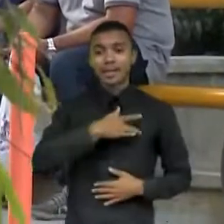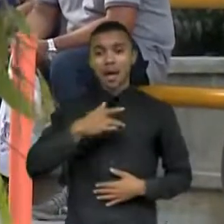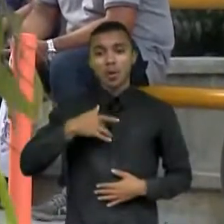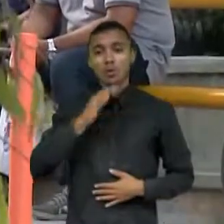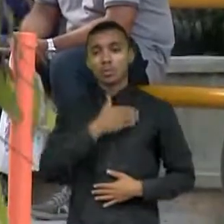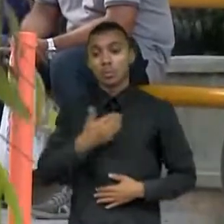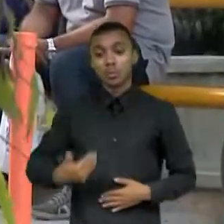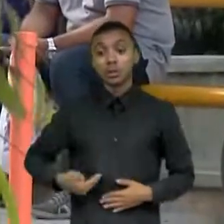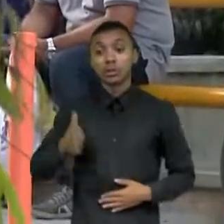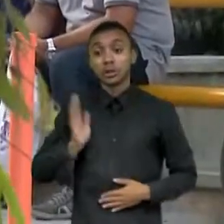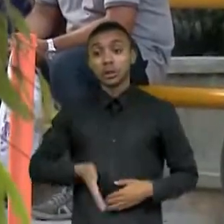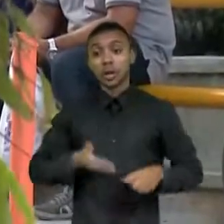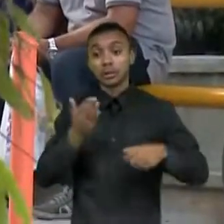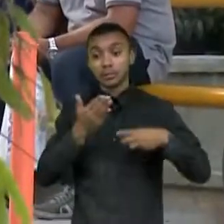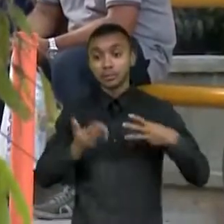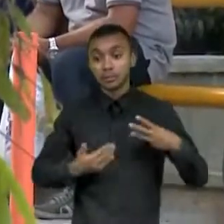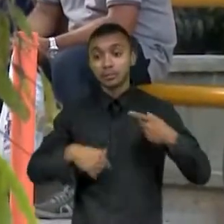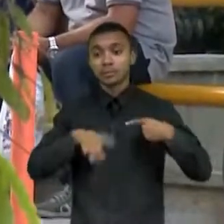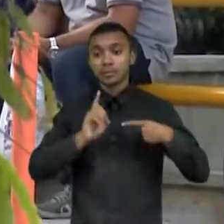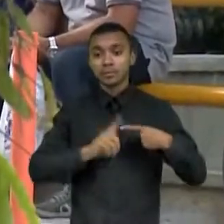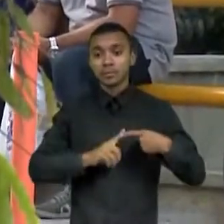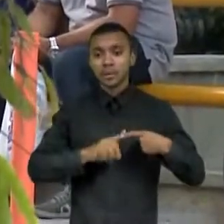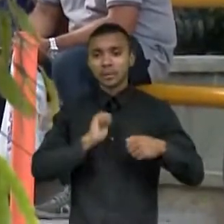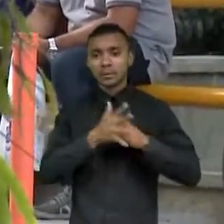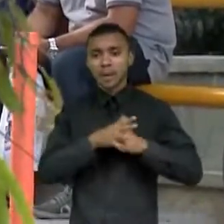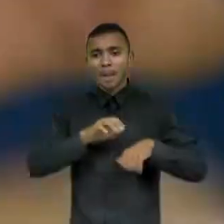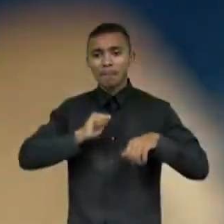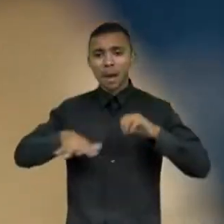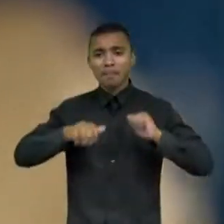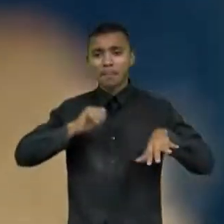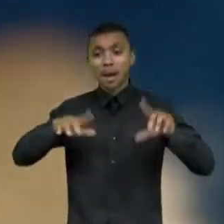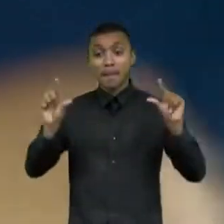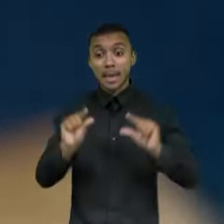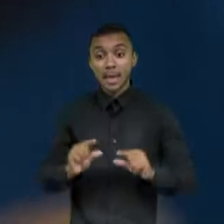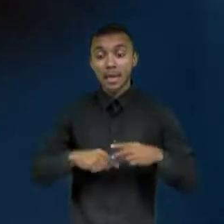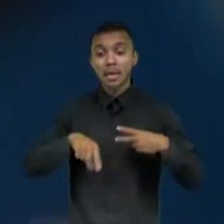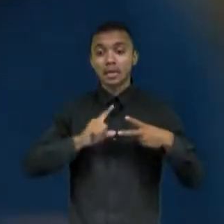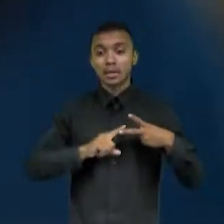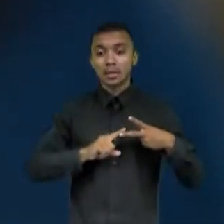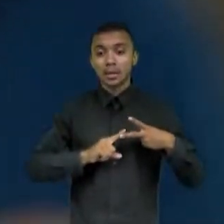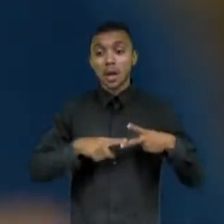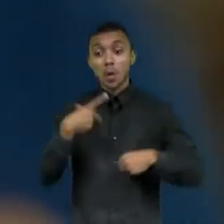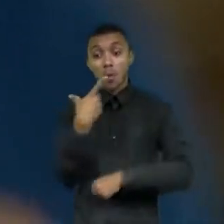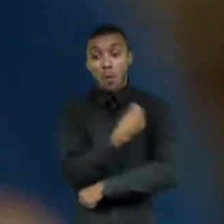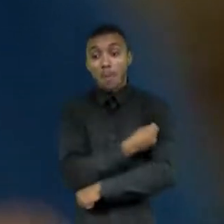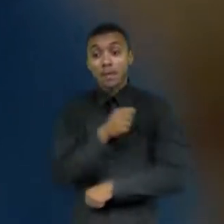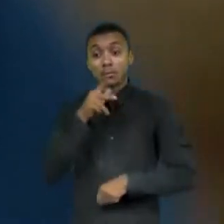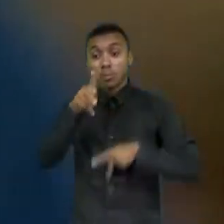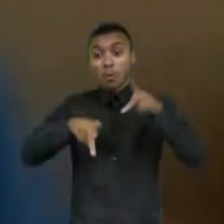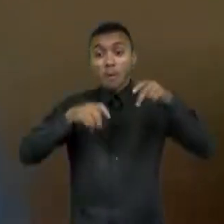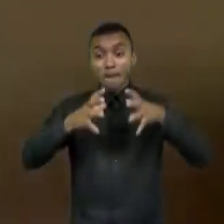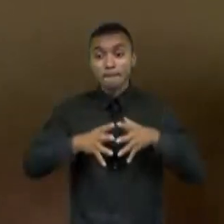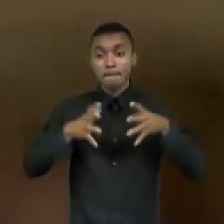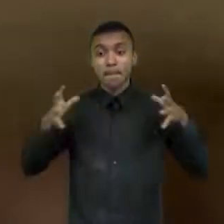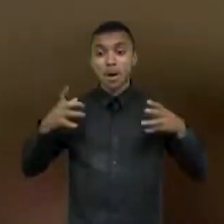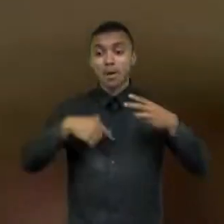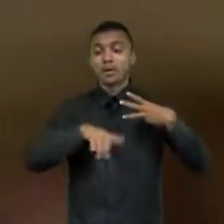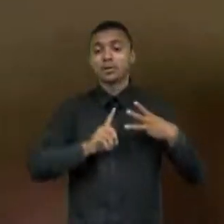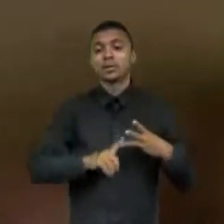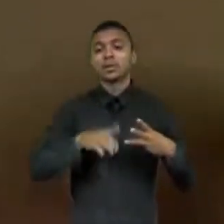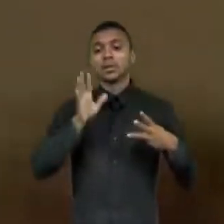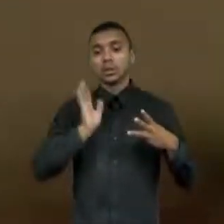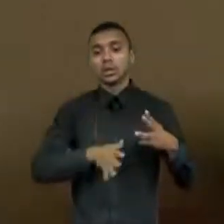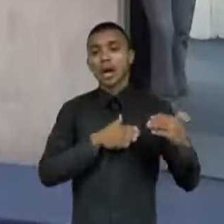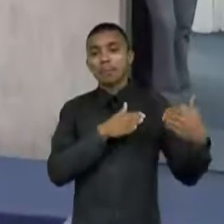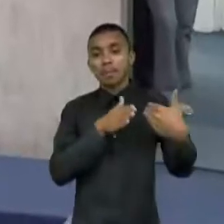em 3 pontos. Queda expressiva dos casos e dos óbitos, ampla cobertura vacinal da população e capacidade de